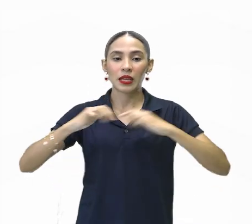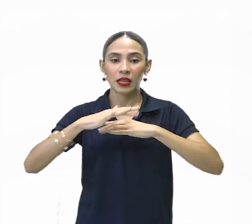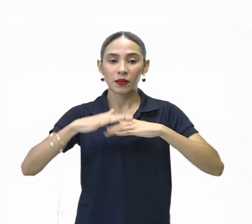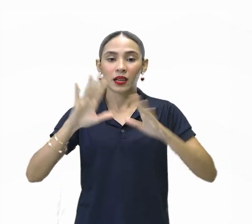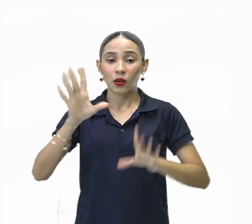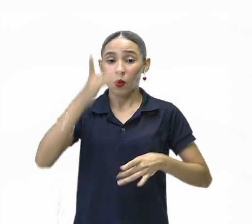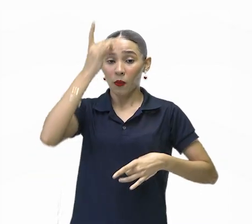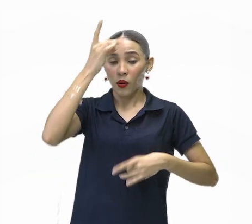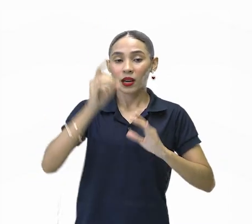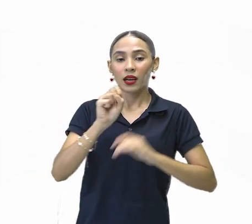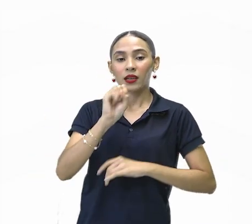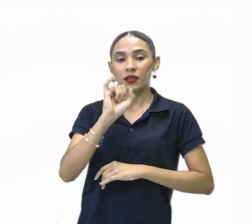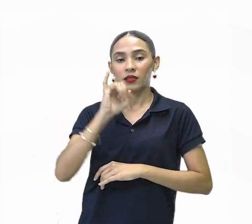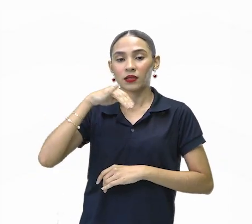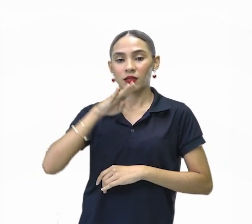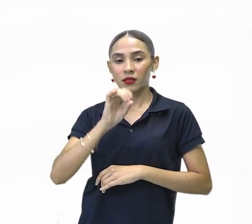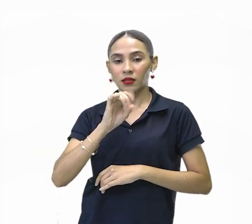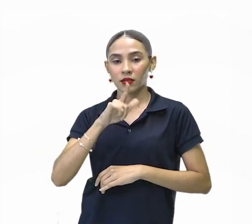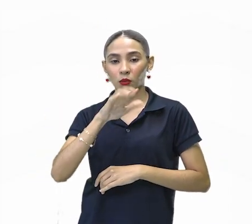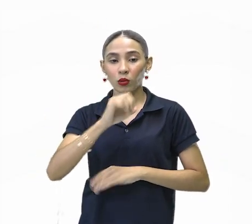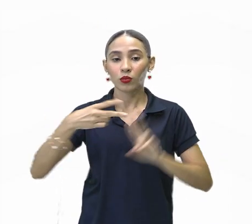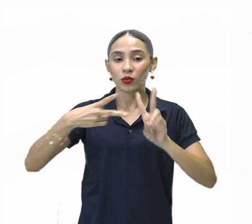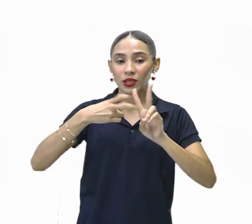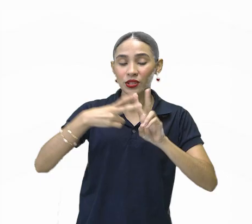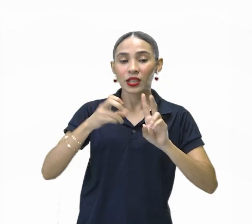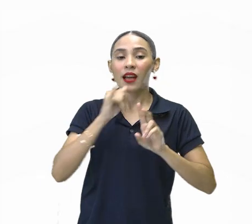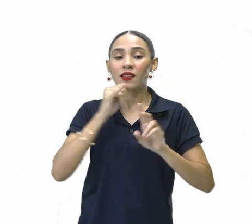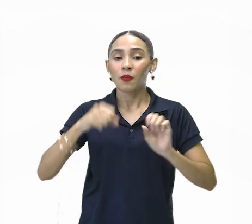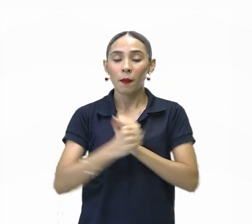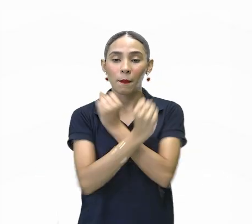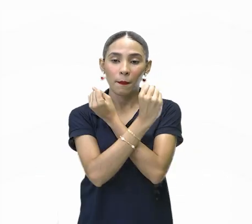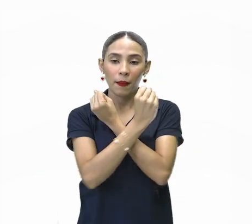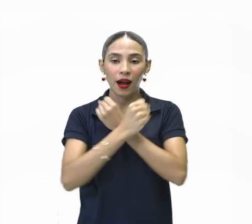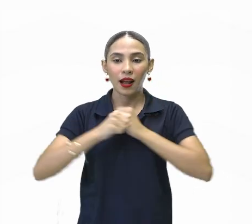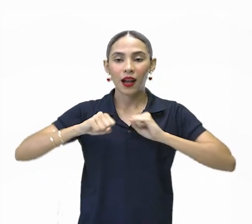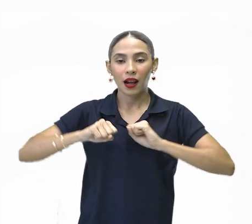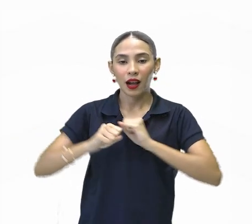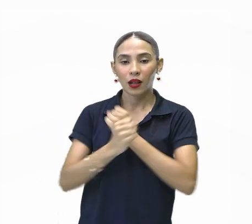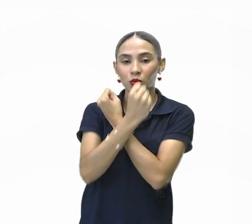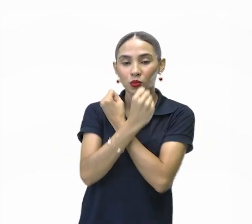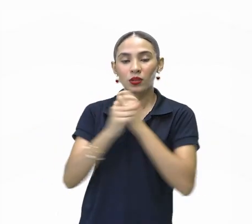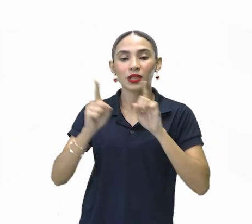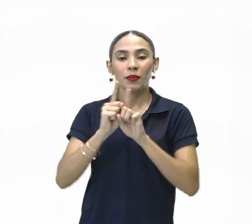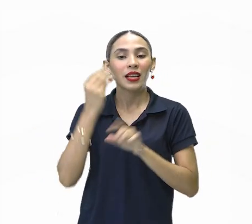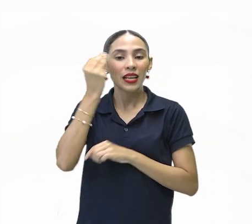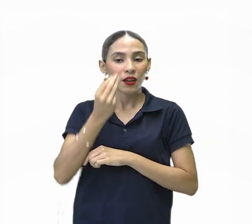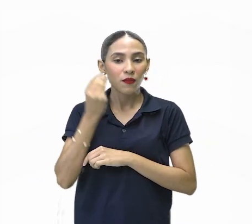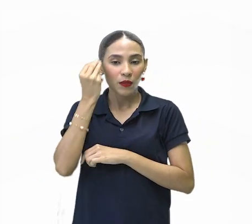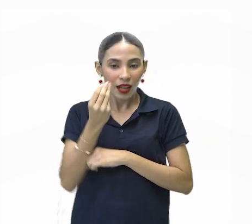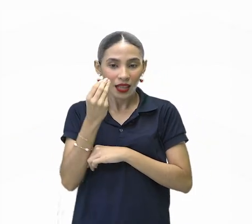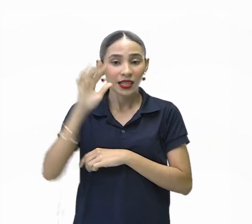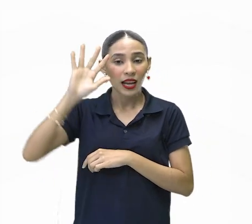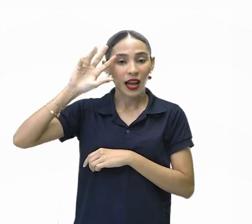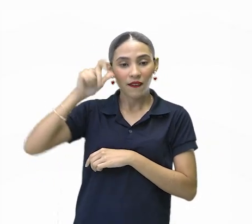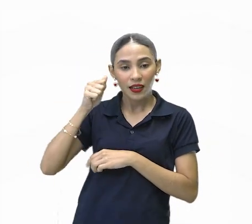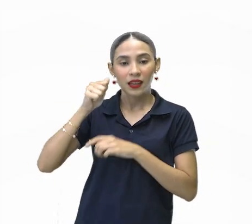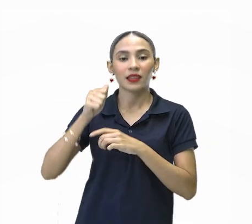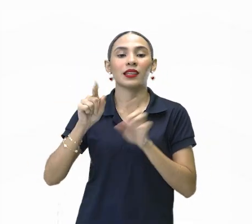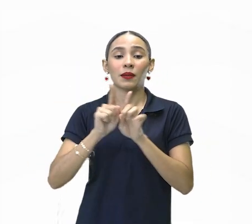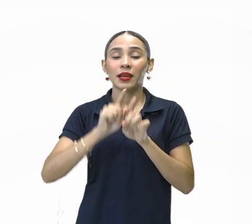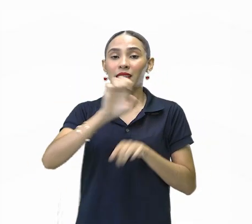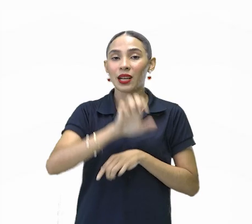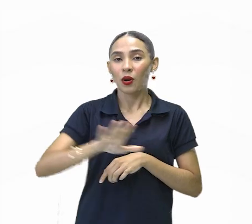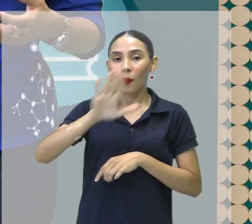incorpora símbolos indígenas, ou o maracatu, que reúne influências africanas, indígenas e europeias. E